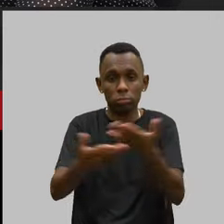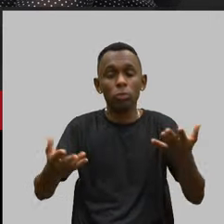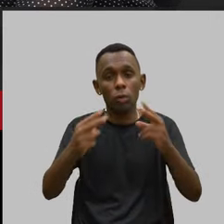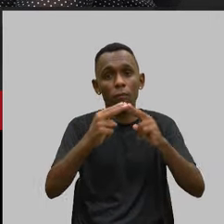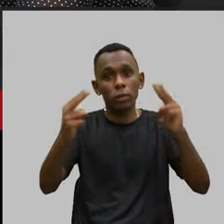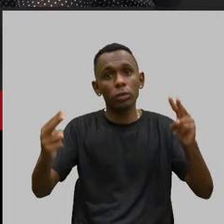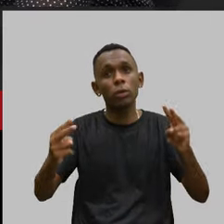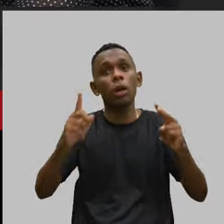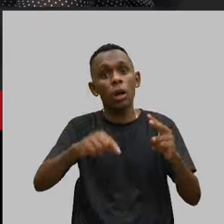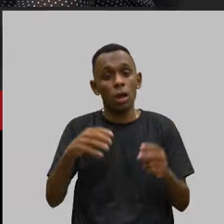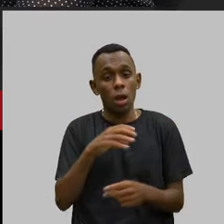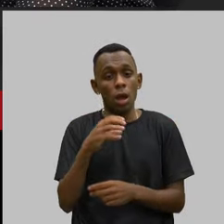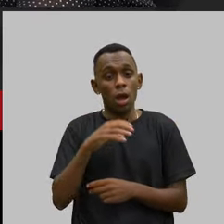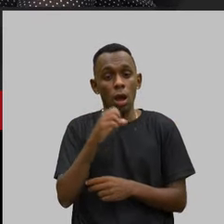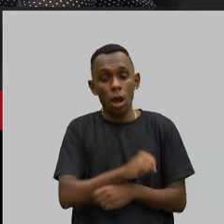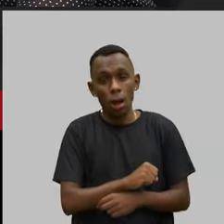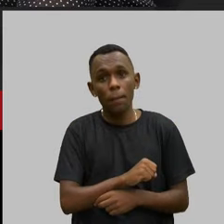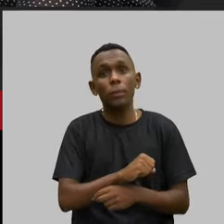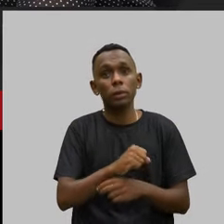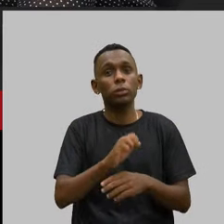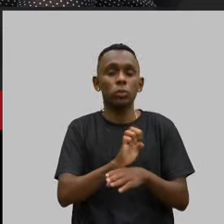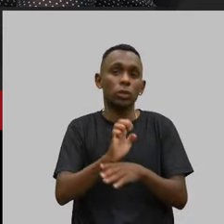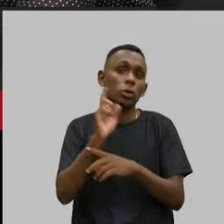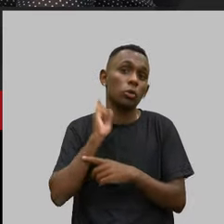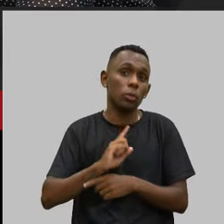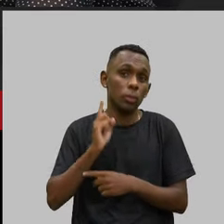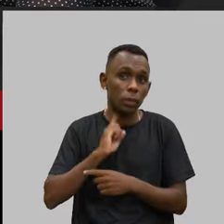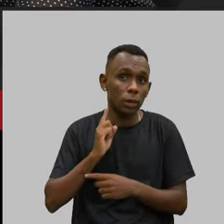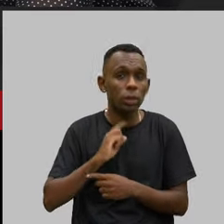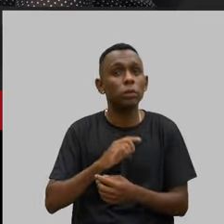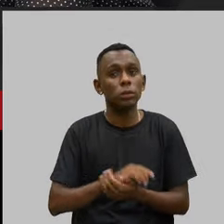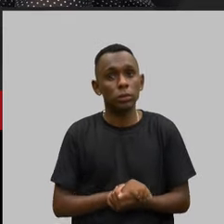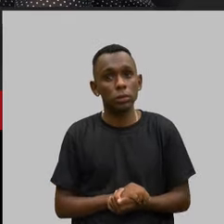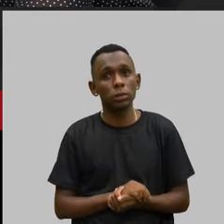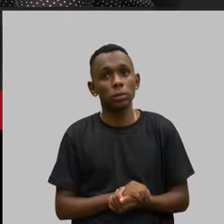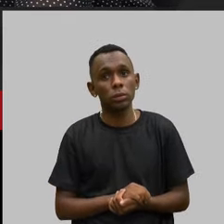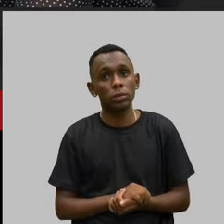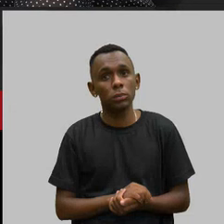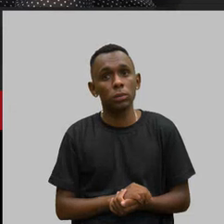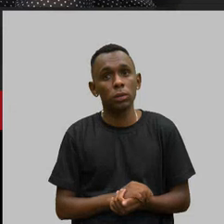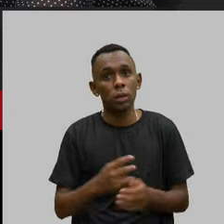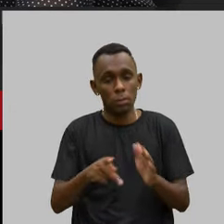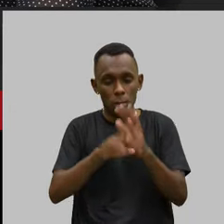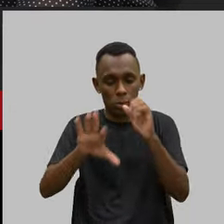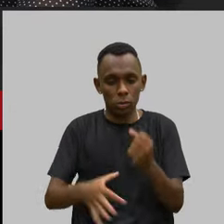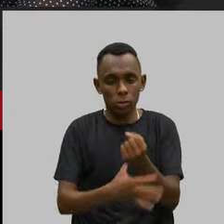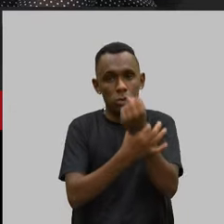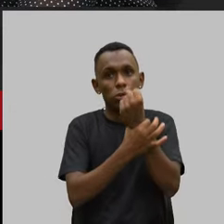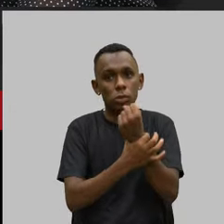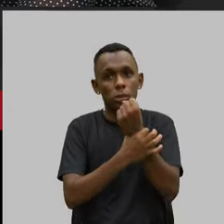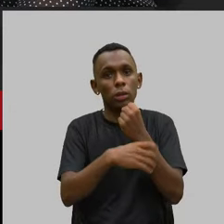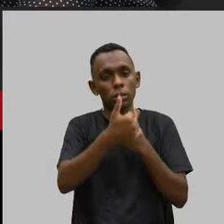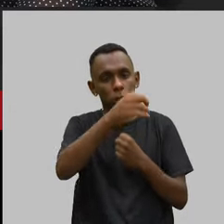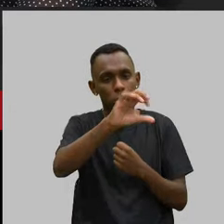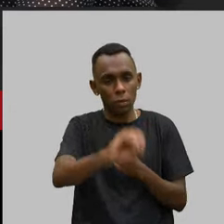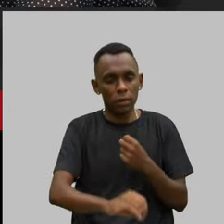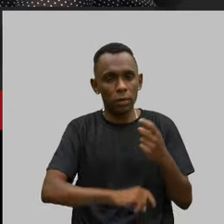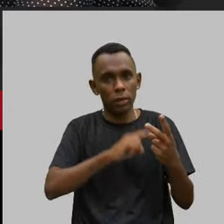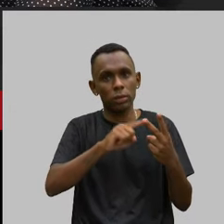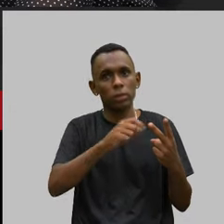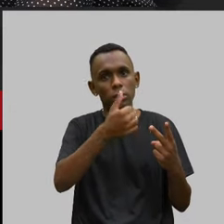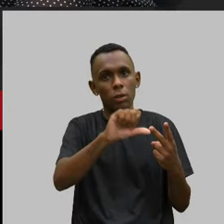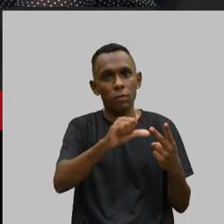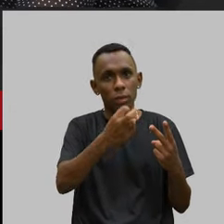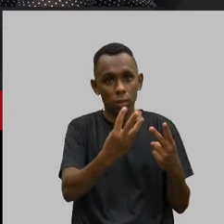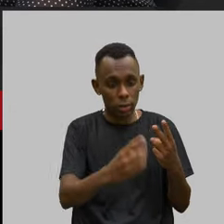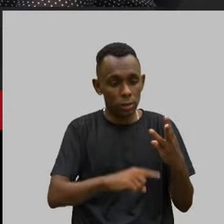gente tem uma emergência e Minas Gerais que congrega os tri dígitos da Segurança Pública que é o 190 o 193 e o